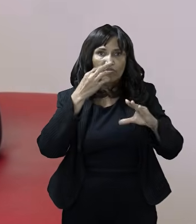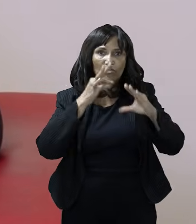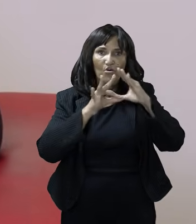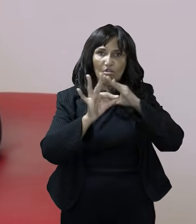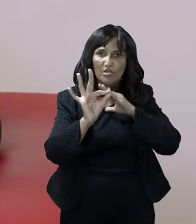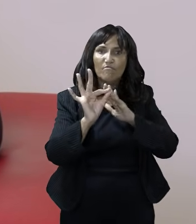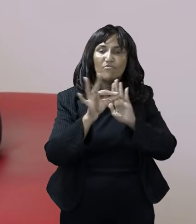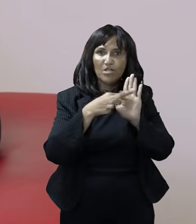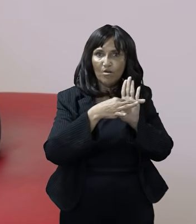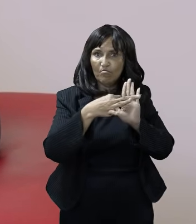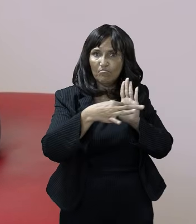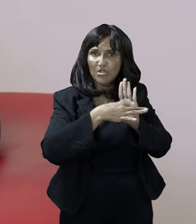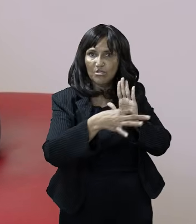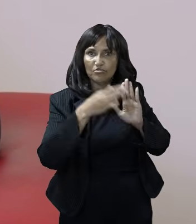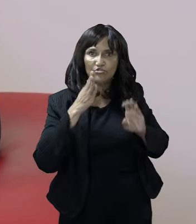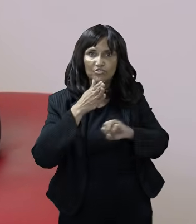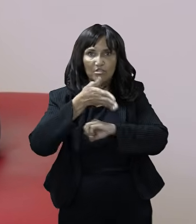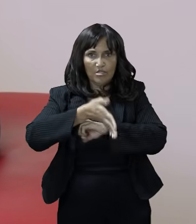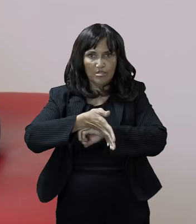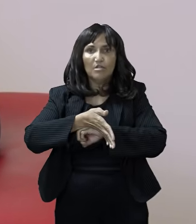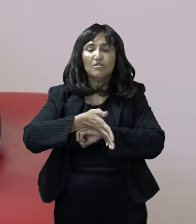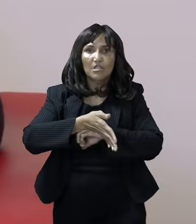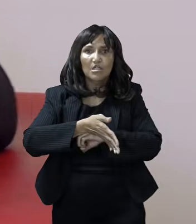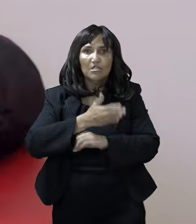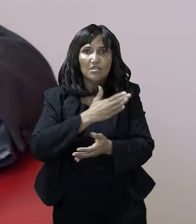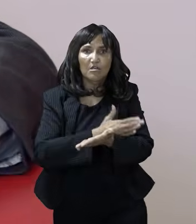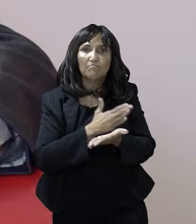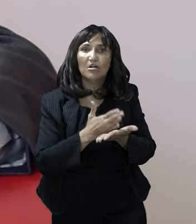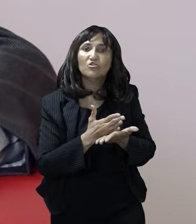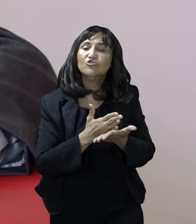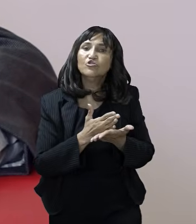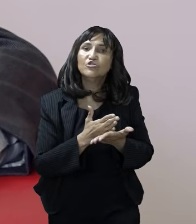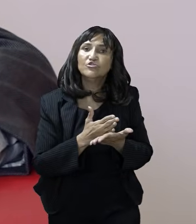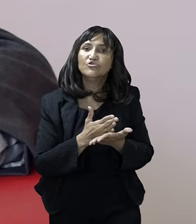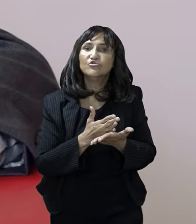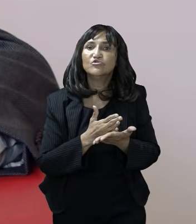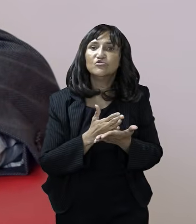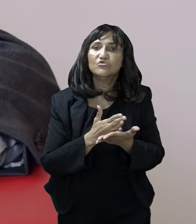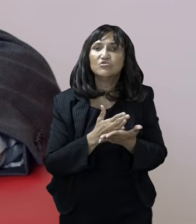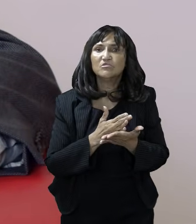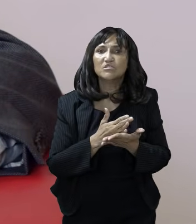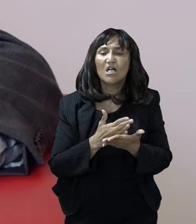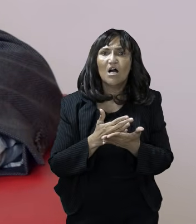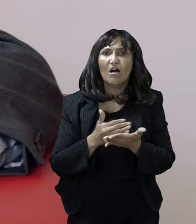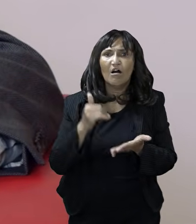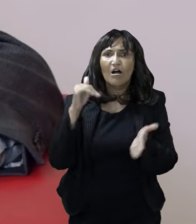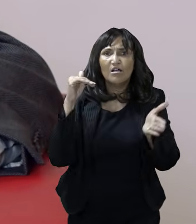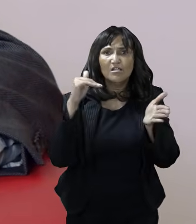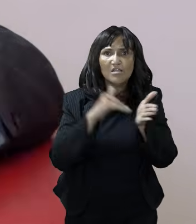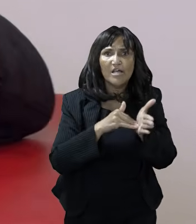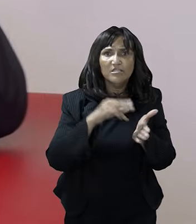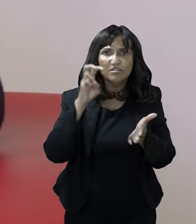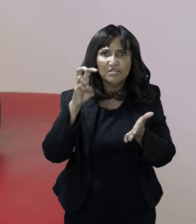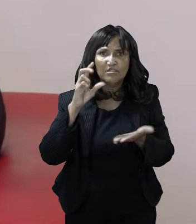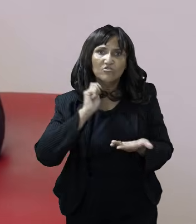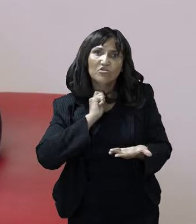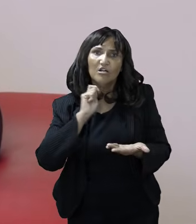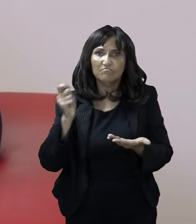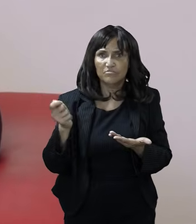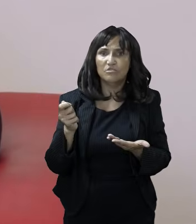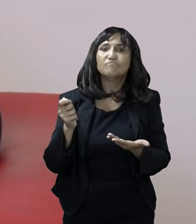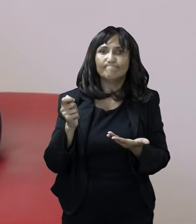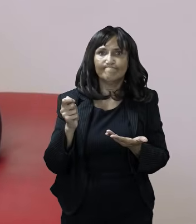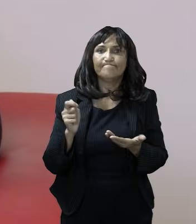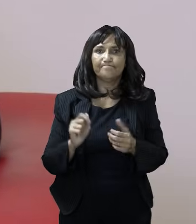sugestões diretamente para lá, que a partir de isso até dia 5 de abril. Tá. Até 5 de